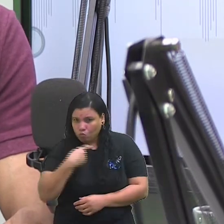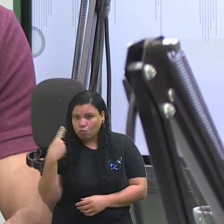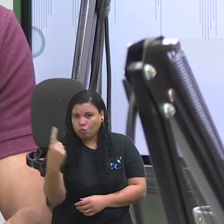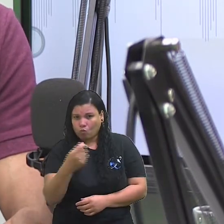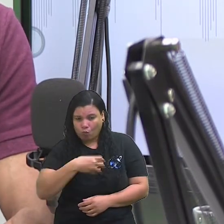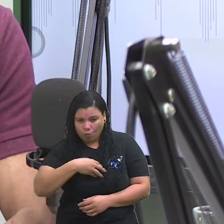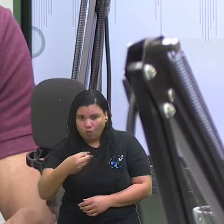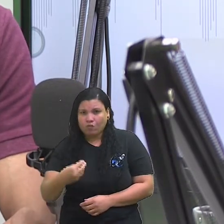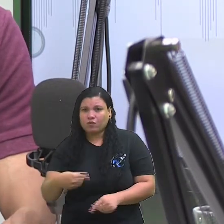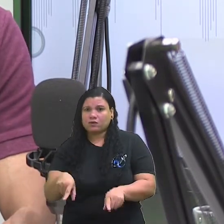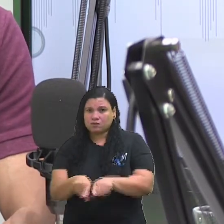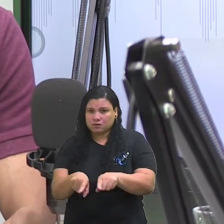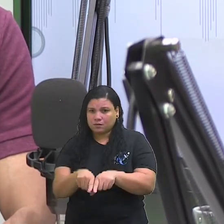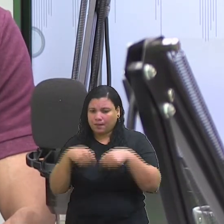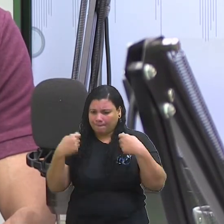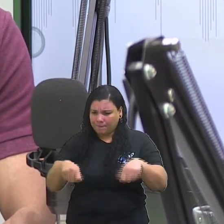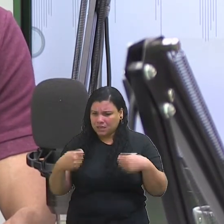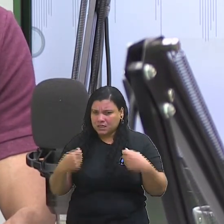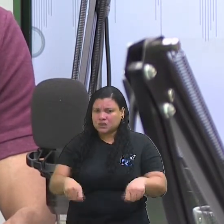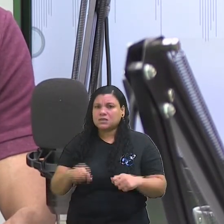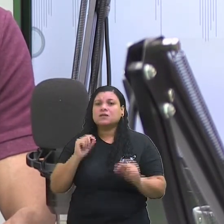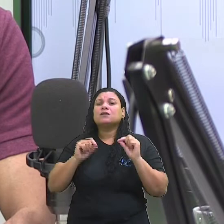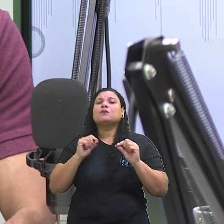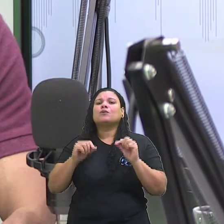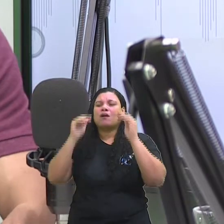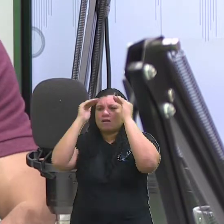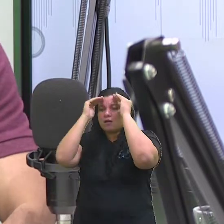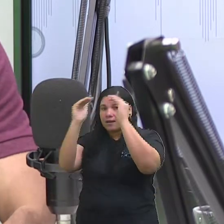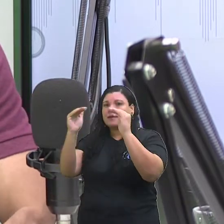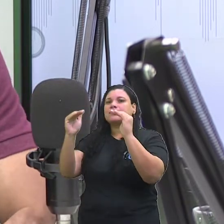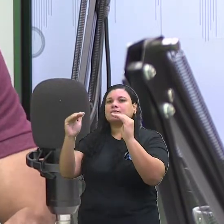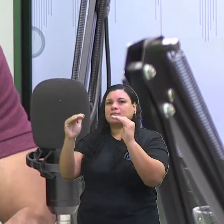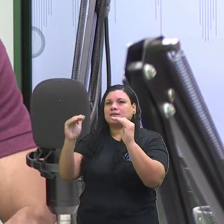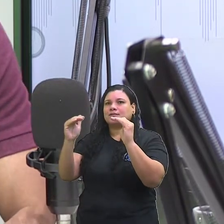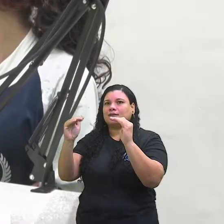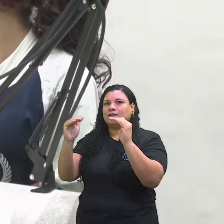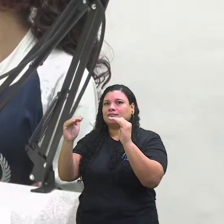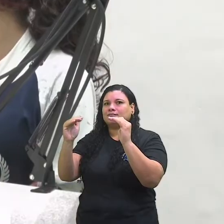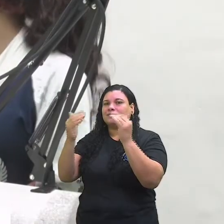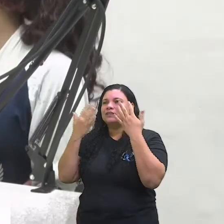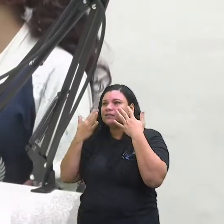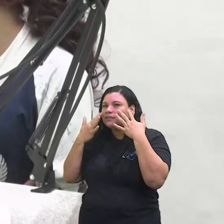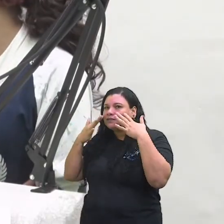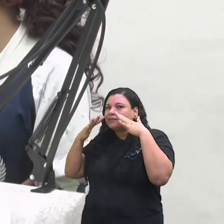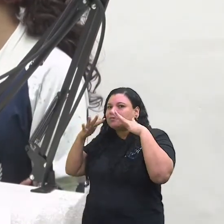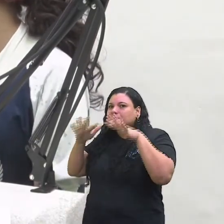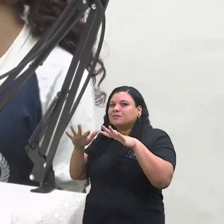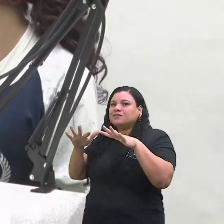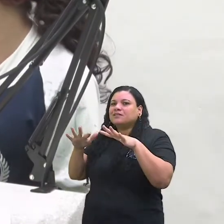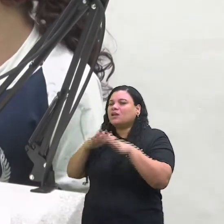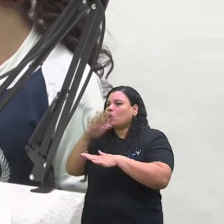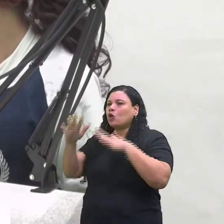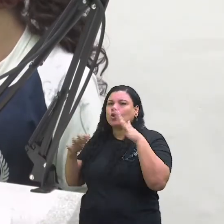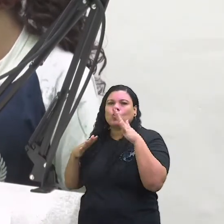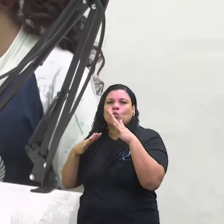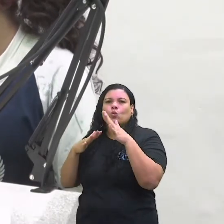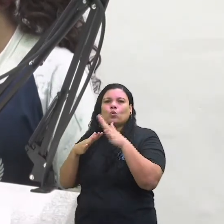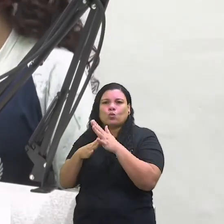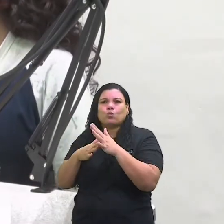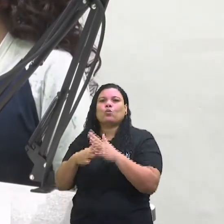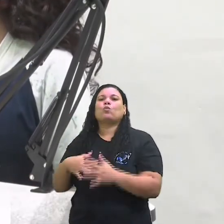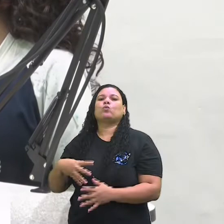ouçam seus pais, você só tem a ganhar em assim se fazendo. Eu posso fazer essa próxima? Pode. E essa próxima vai